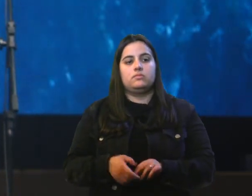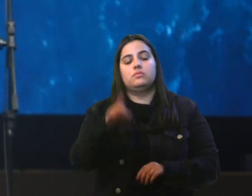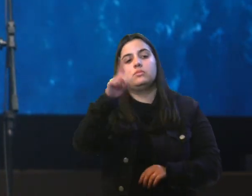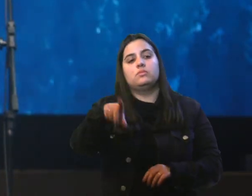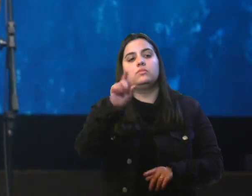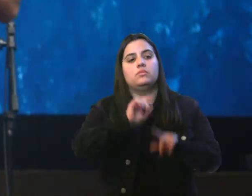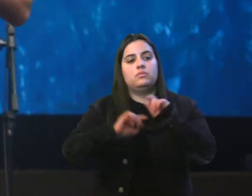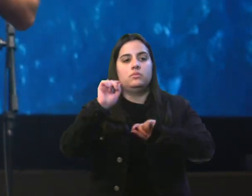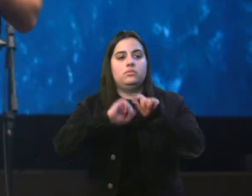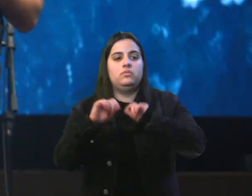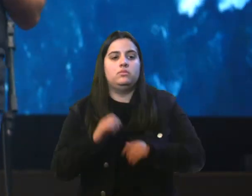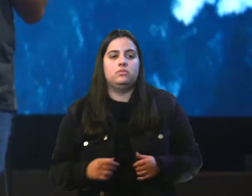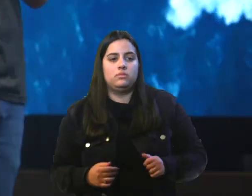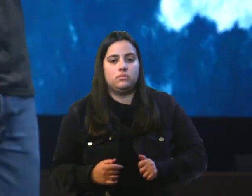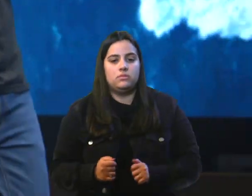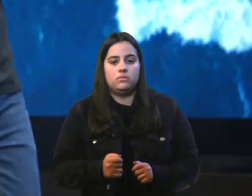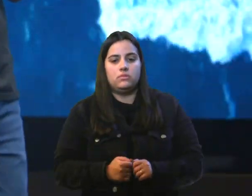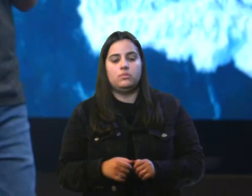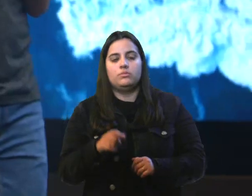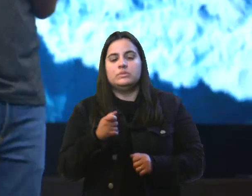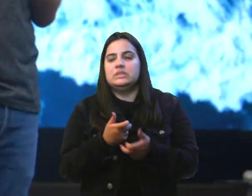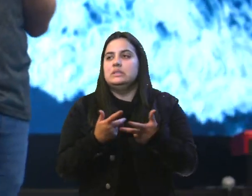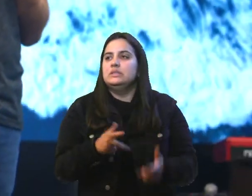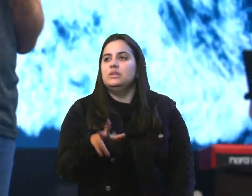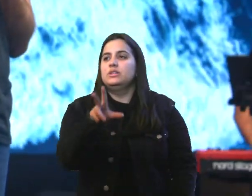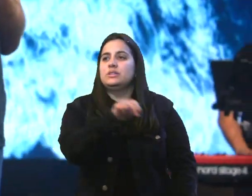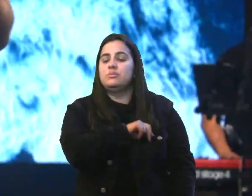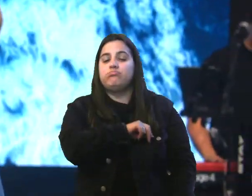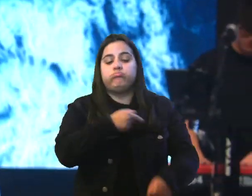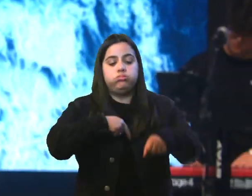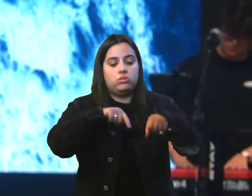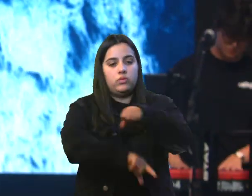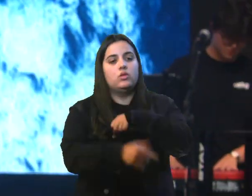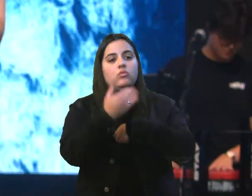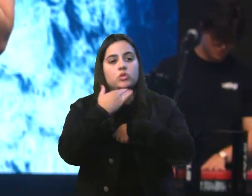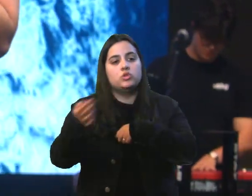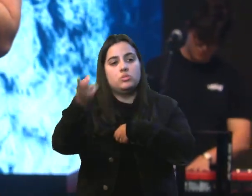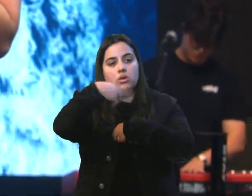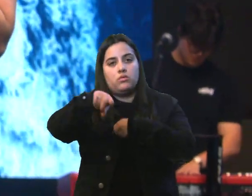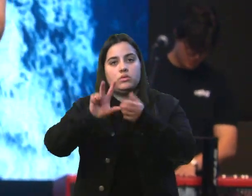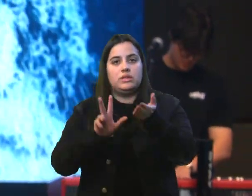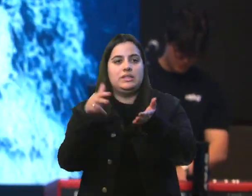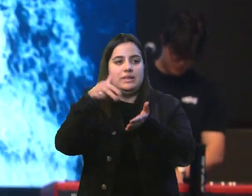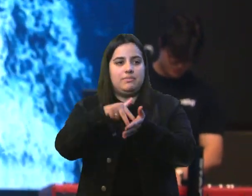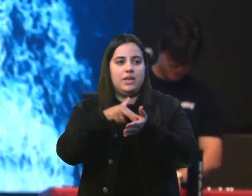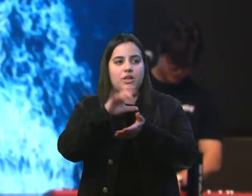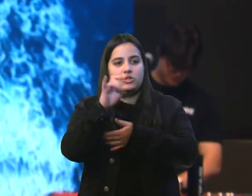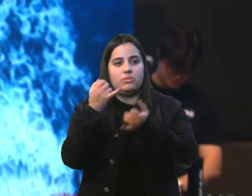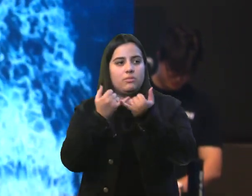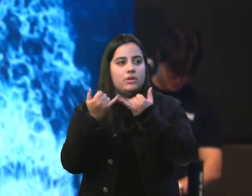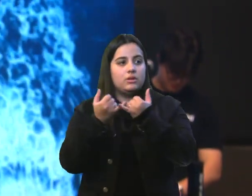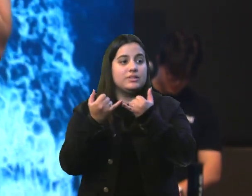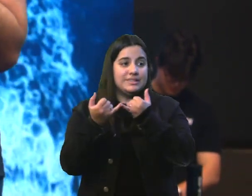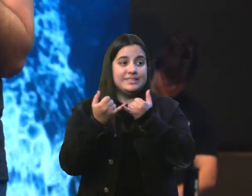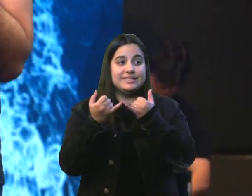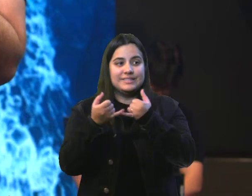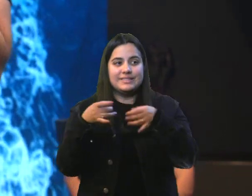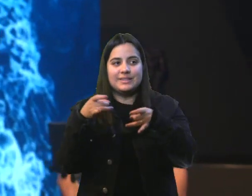era algo tão profundo. E eu vou pedir para você ficar de pé no teu lugar, para parecer que está acabando.